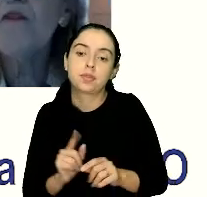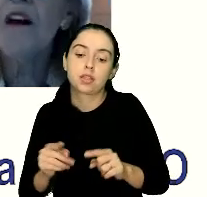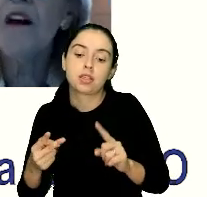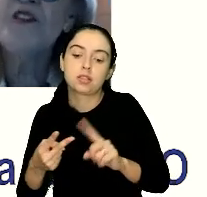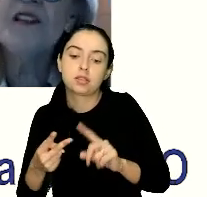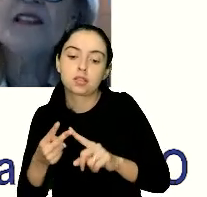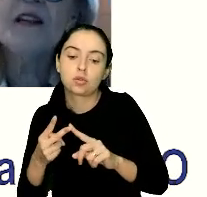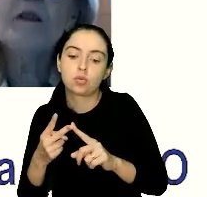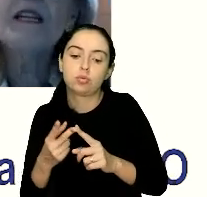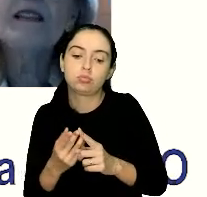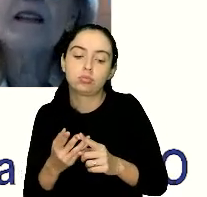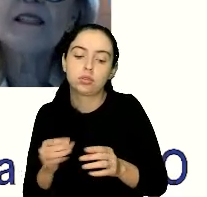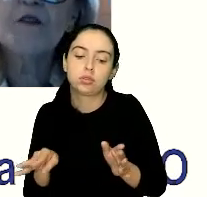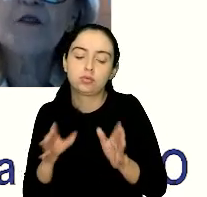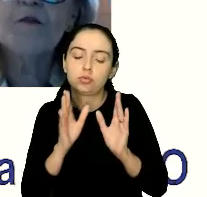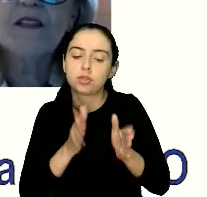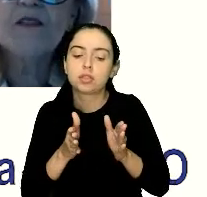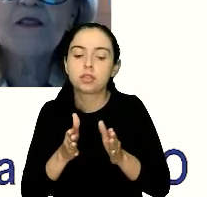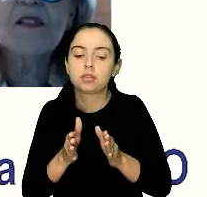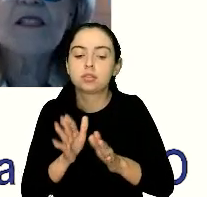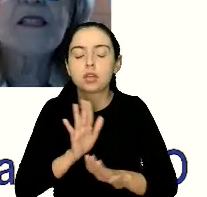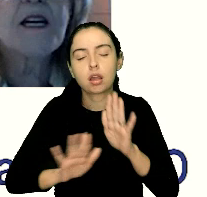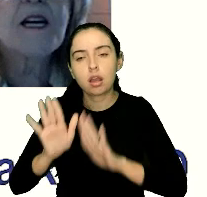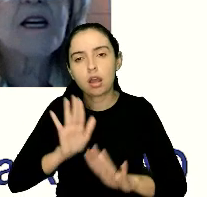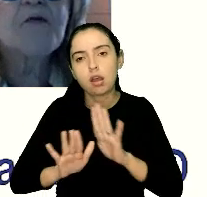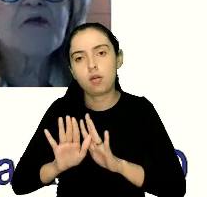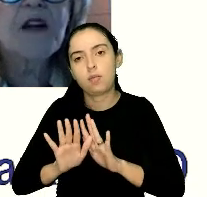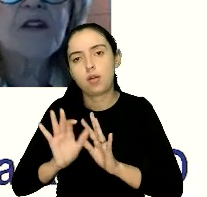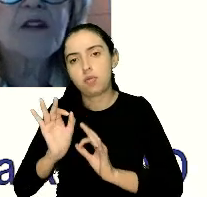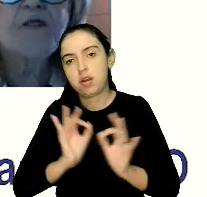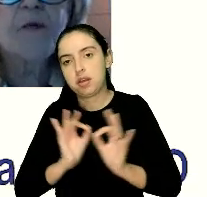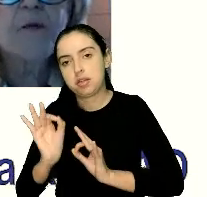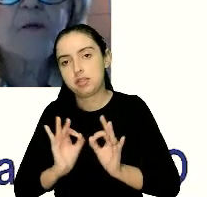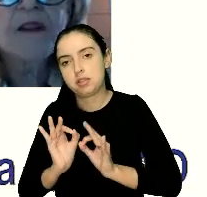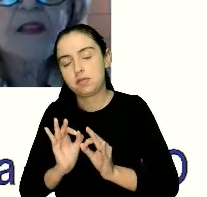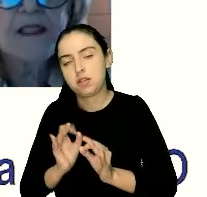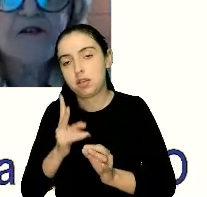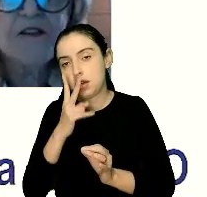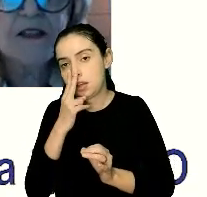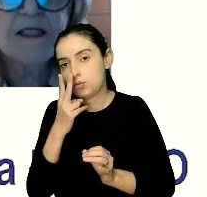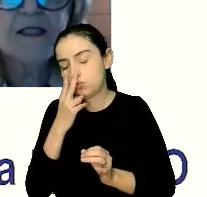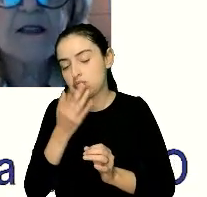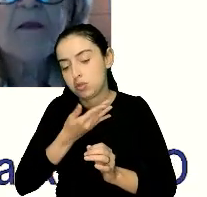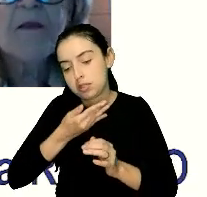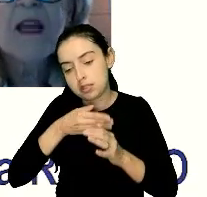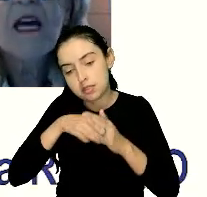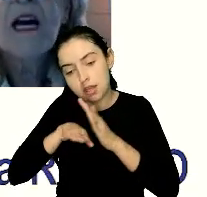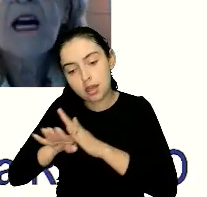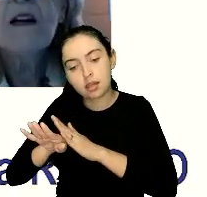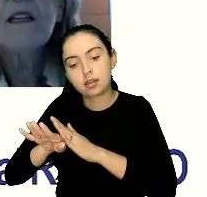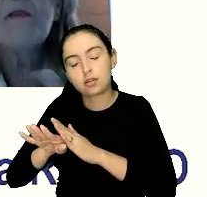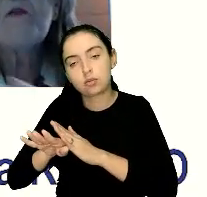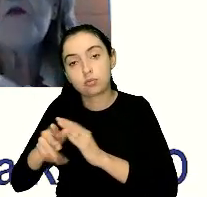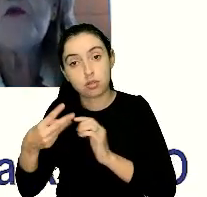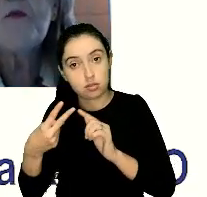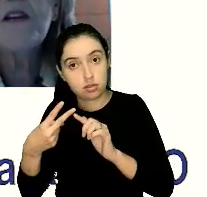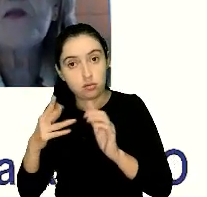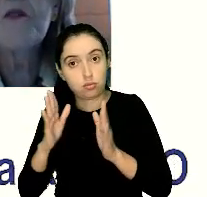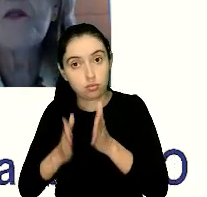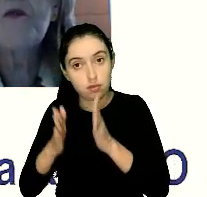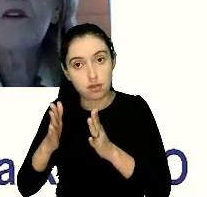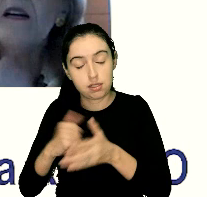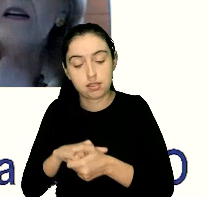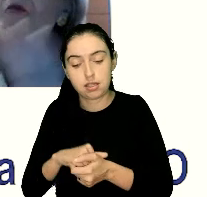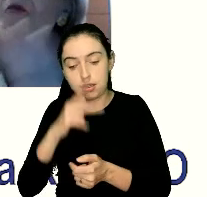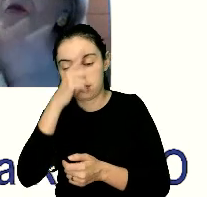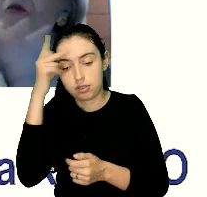fase foi uma fase de estabilização, e parece que nós estamos saindo dessa fase, né? As pessoas